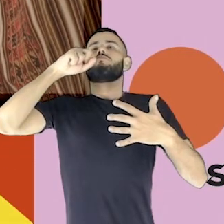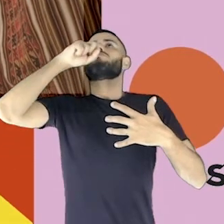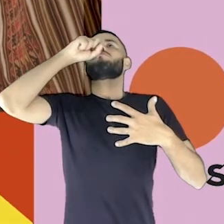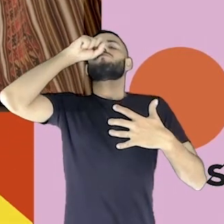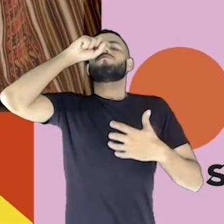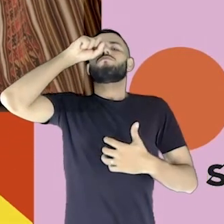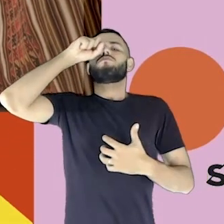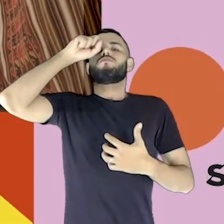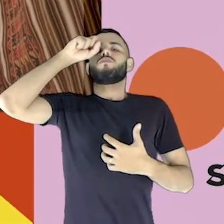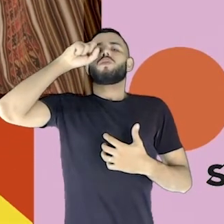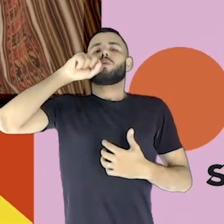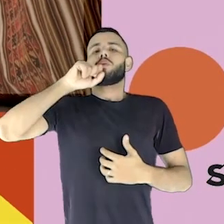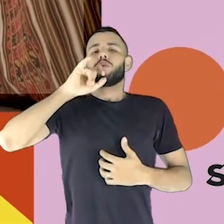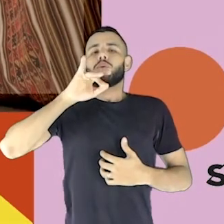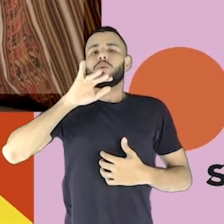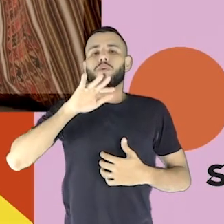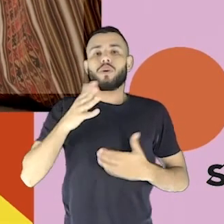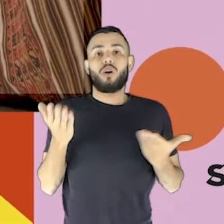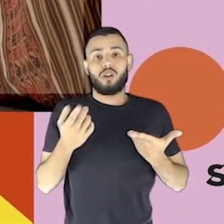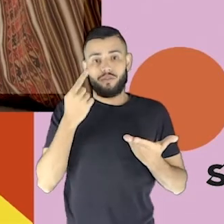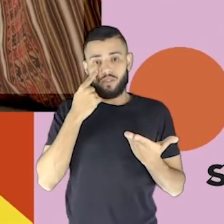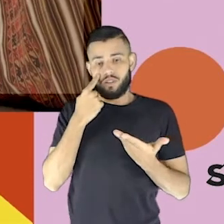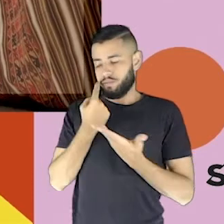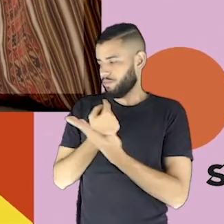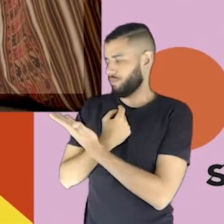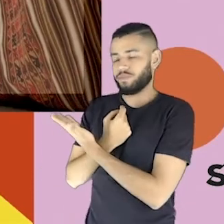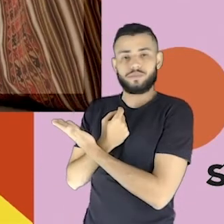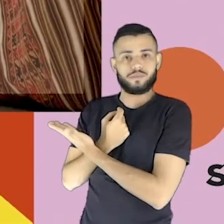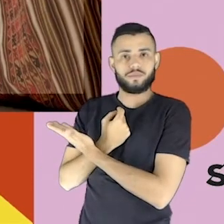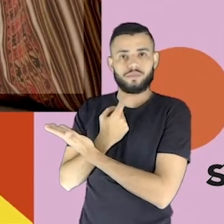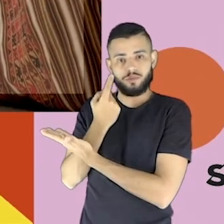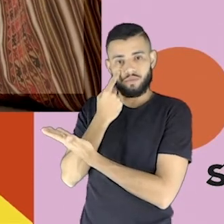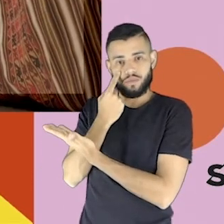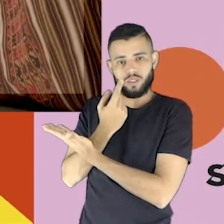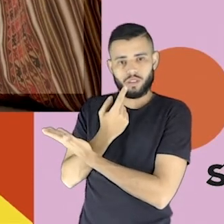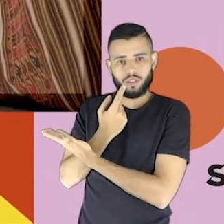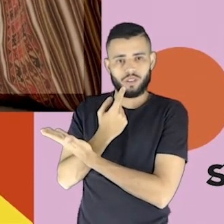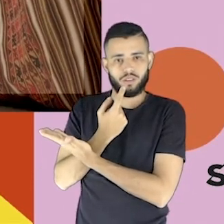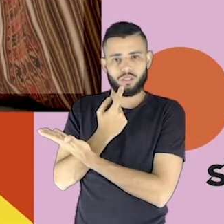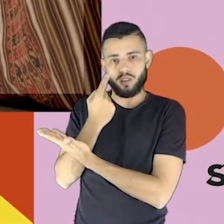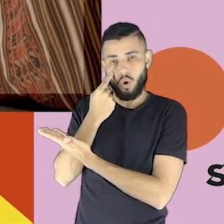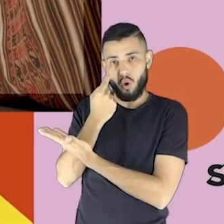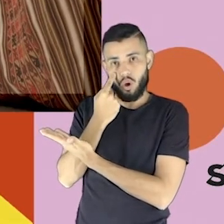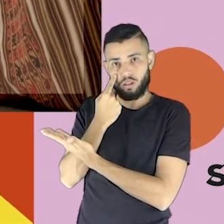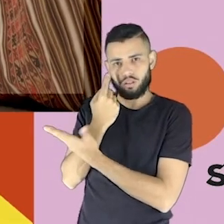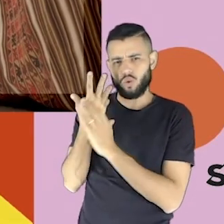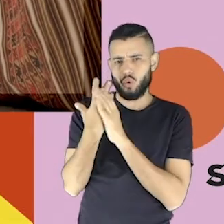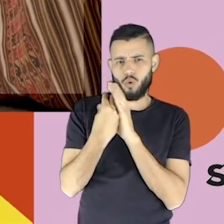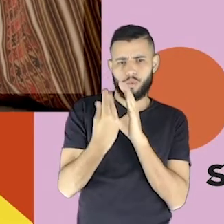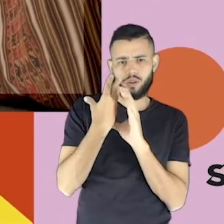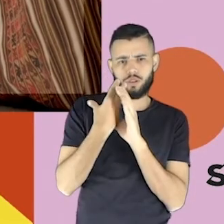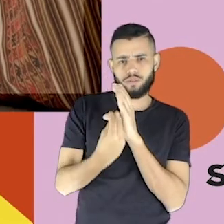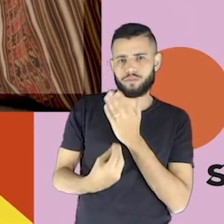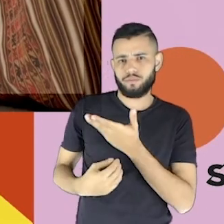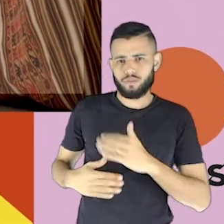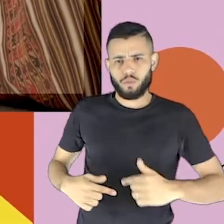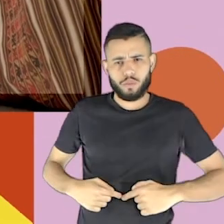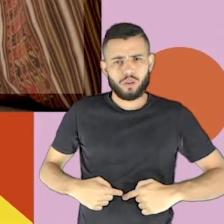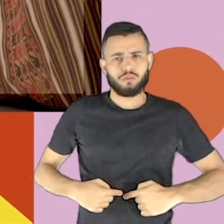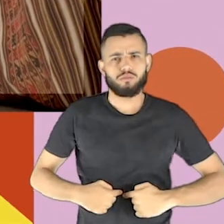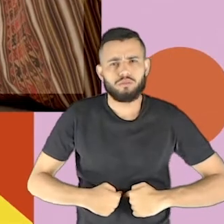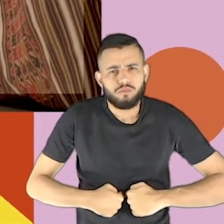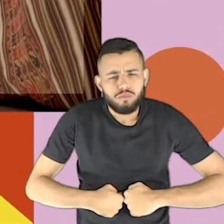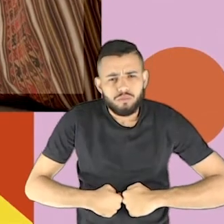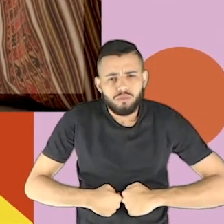Solta o ar, segura com as mãos no joelho, arredonda as costas, queixo no peito e afunda. Suga o umbigo para dentro. Inspira,